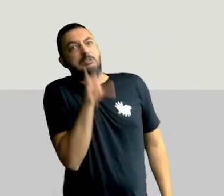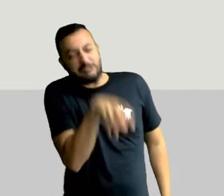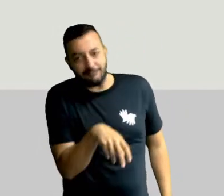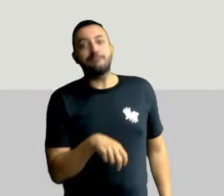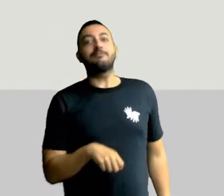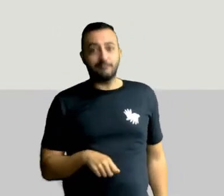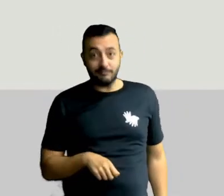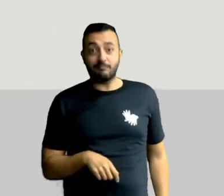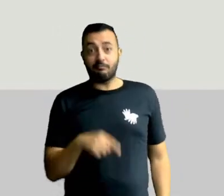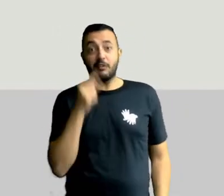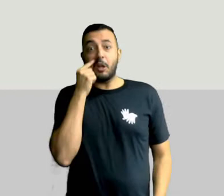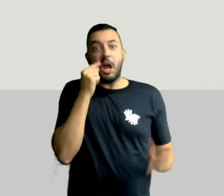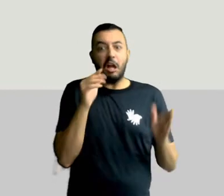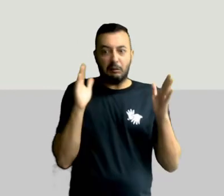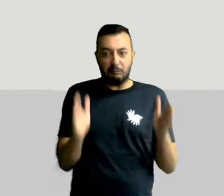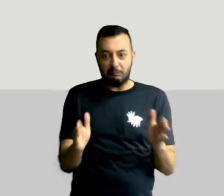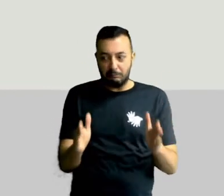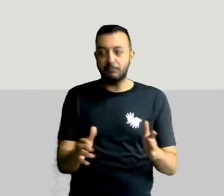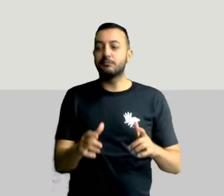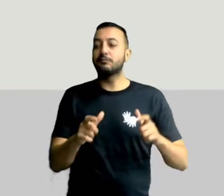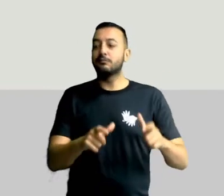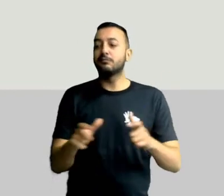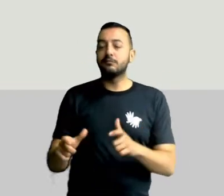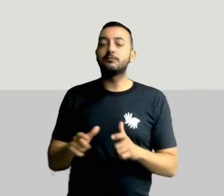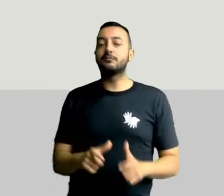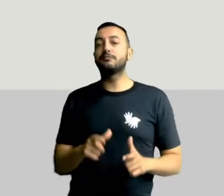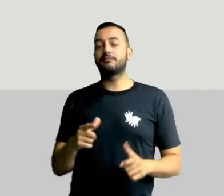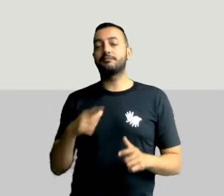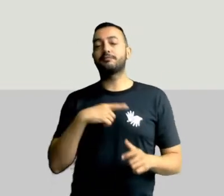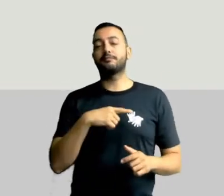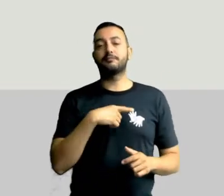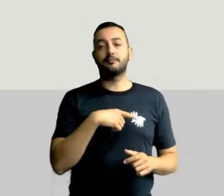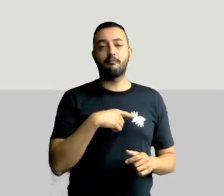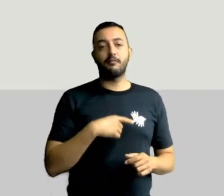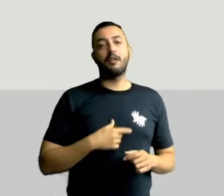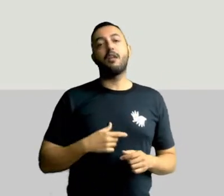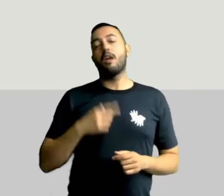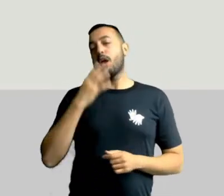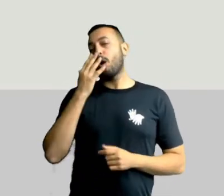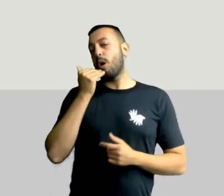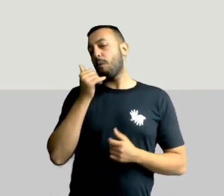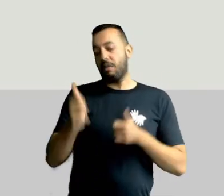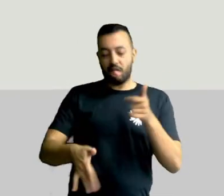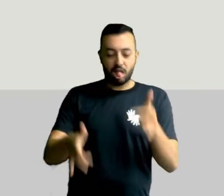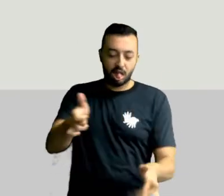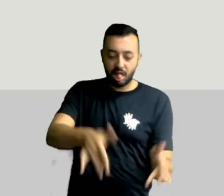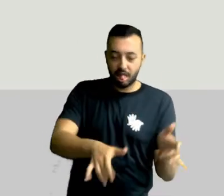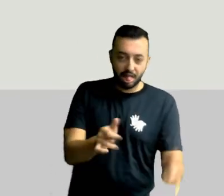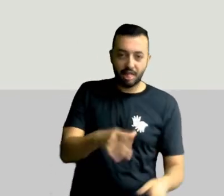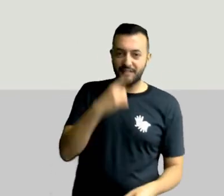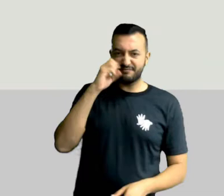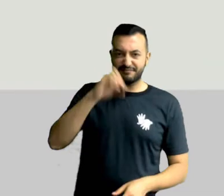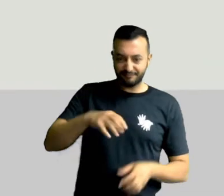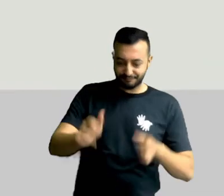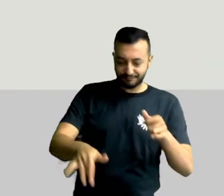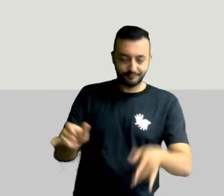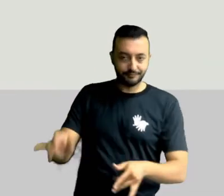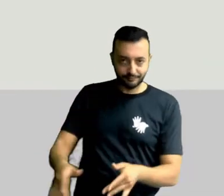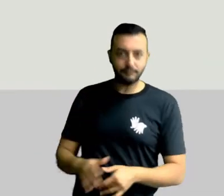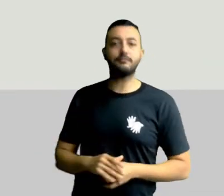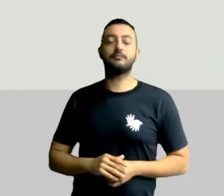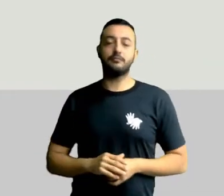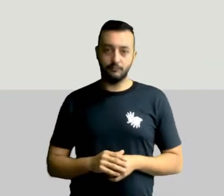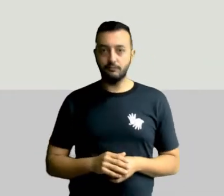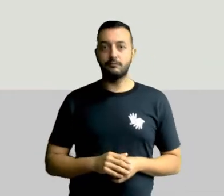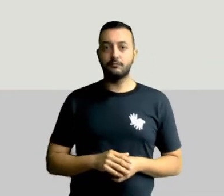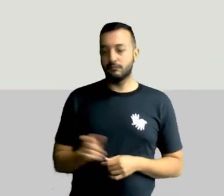Então, o gabiru ele vive muito em regiões de restos de alimentos, em que existe alimento à vontade para ele.